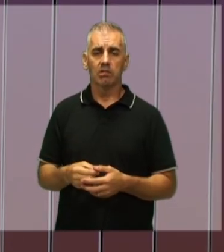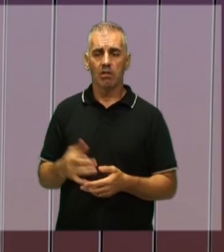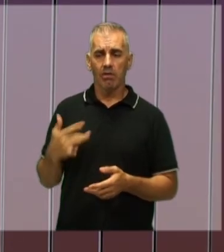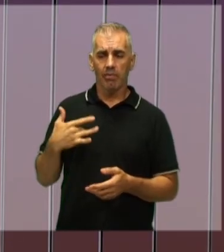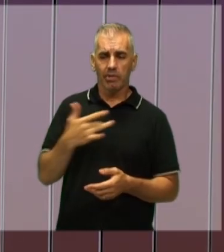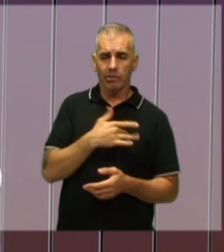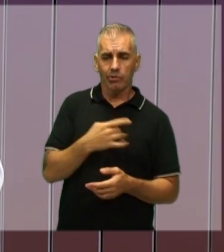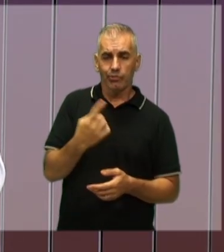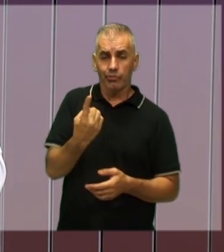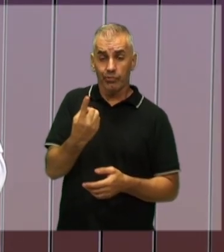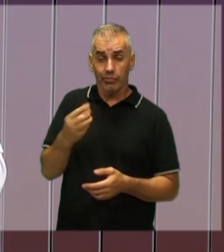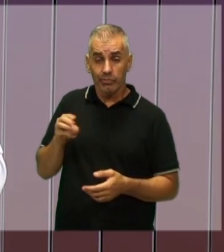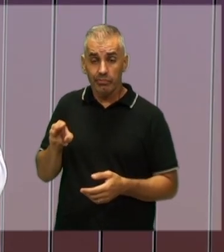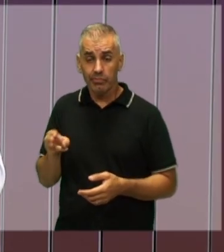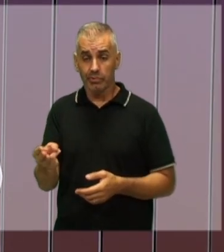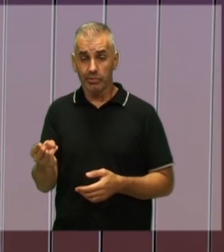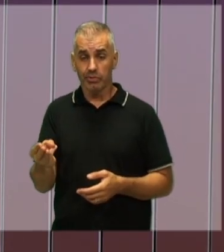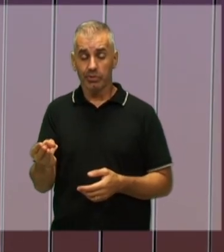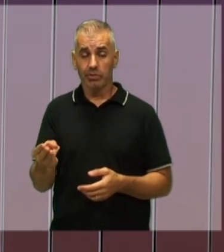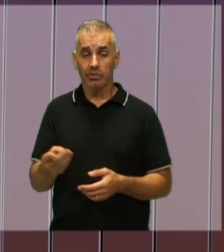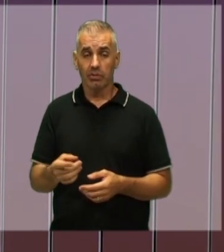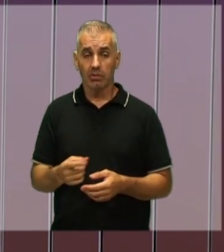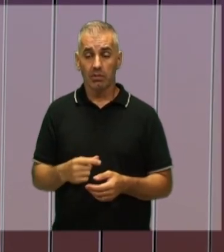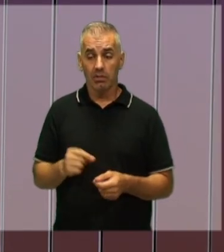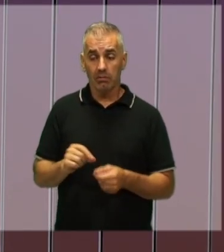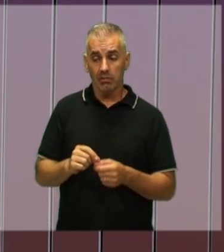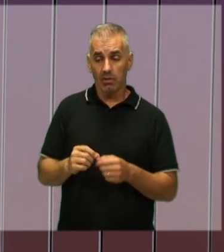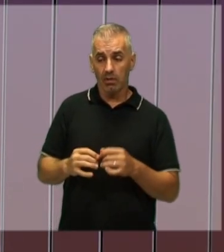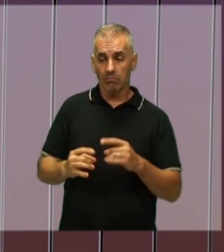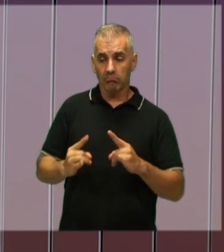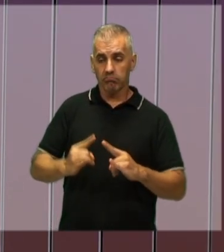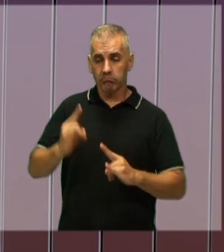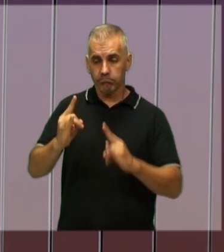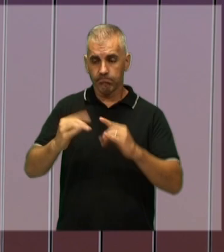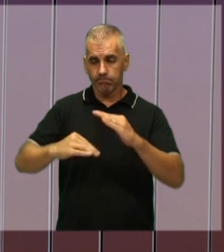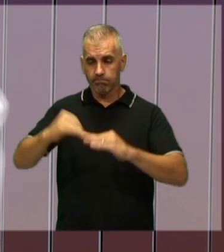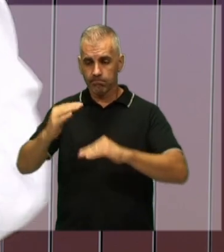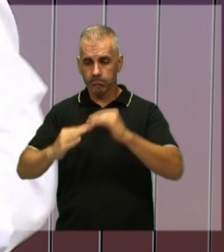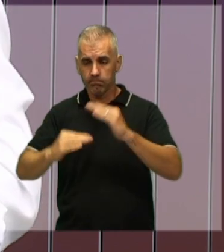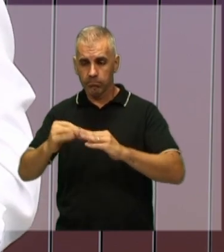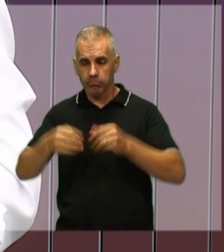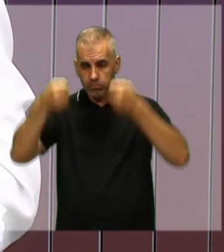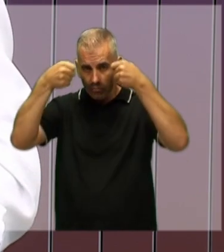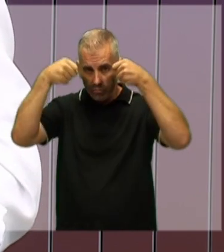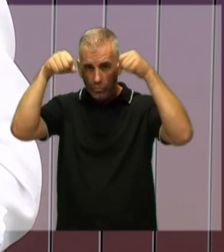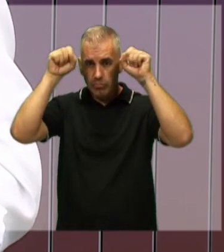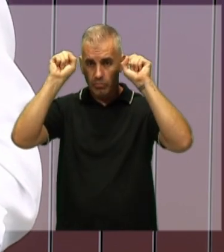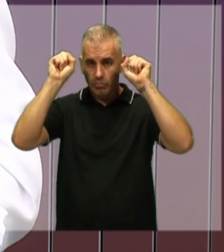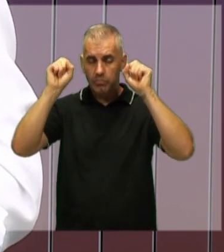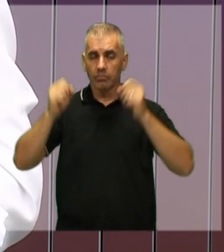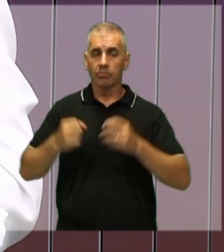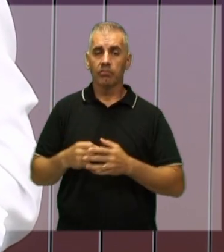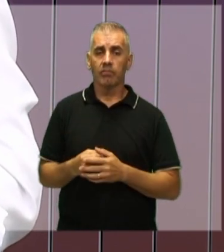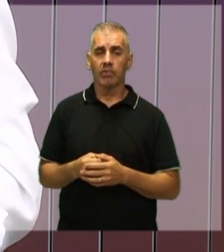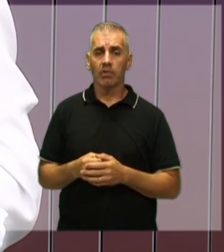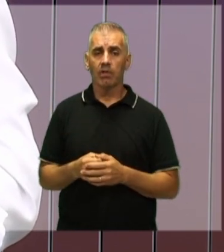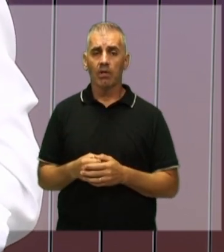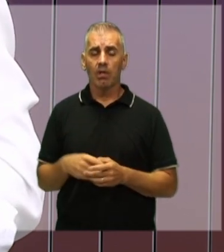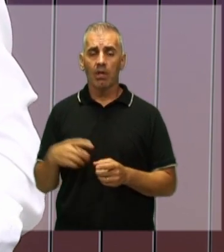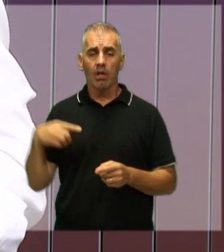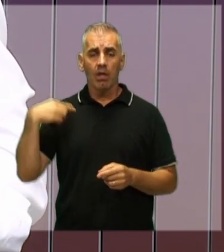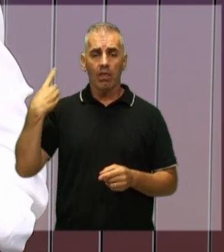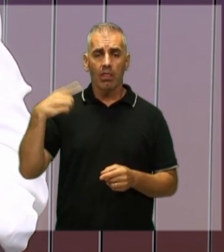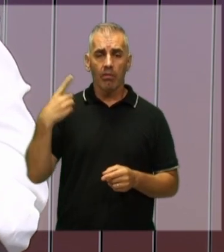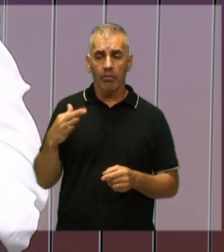milhão, que eu estou pedindo para a nossa reforma lá da nossa UPA Cordeiros, eu acredito que saia, né, alguma coisa esse ano. A